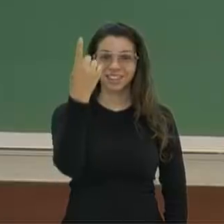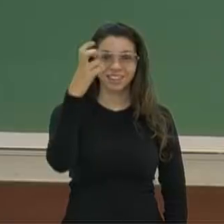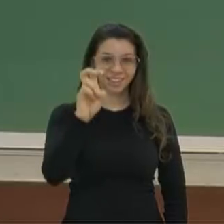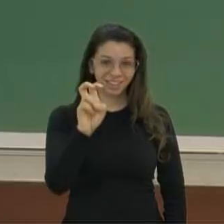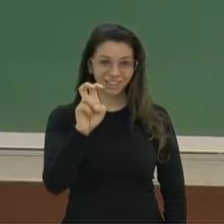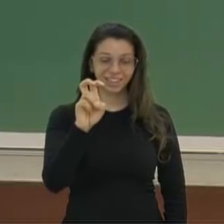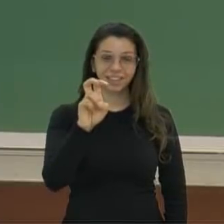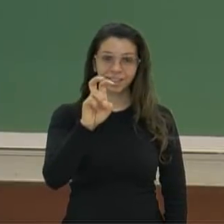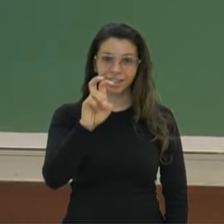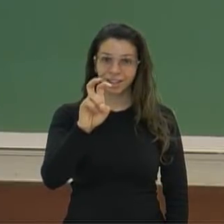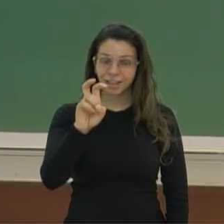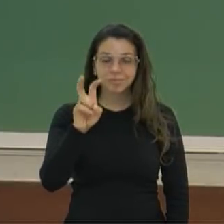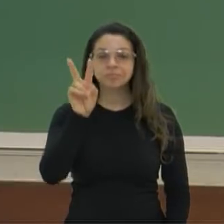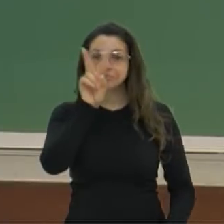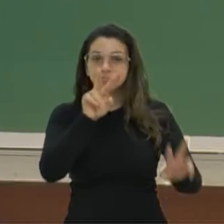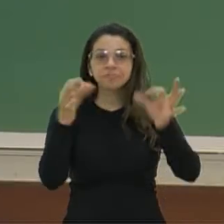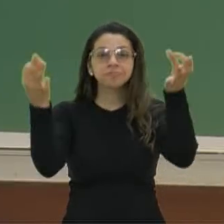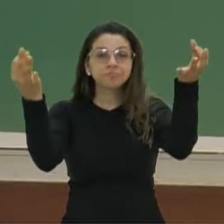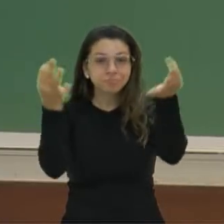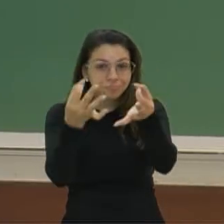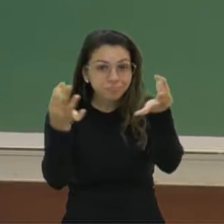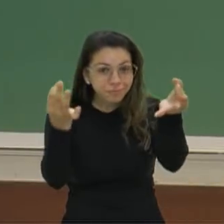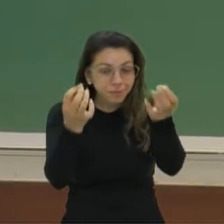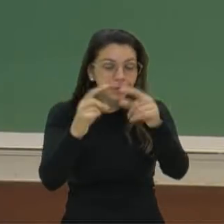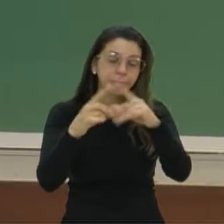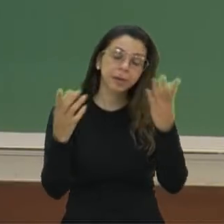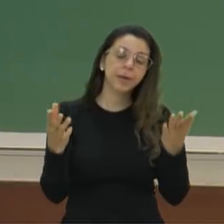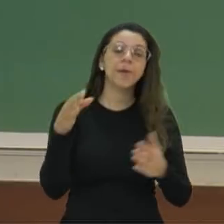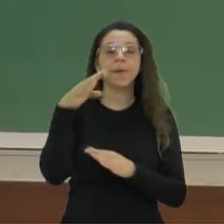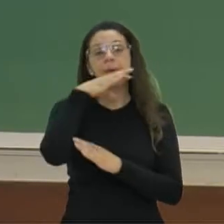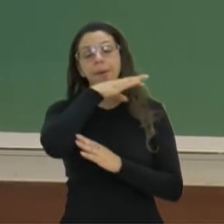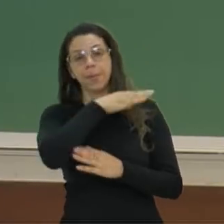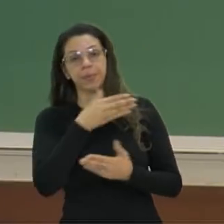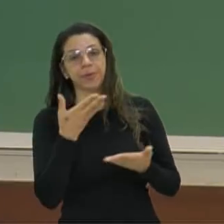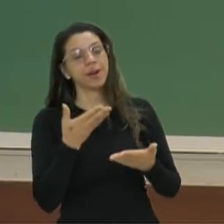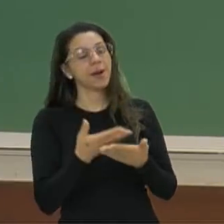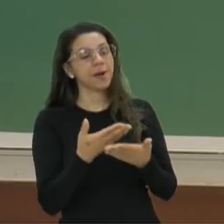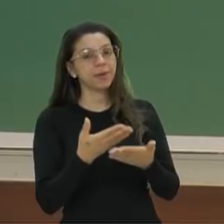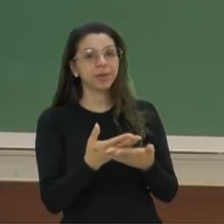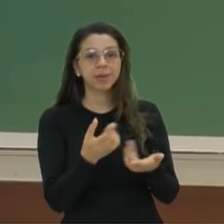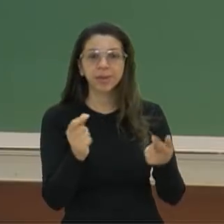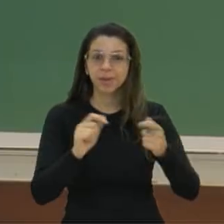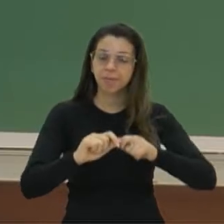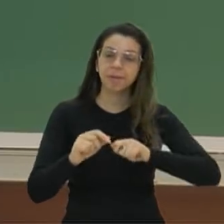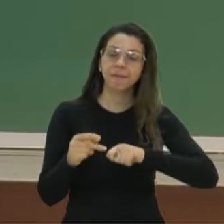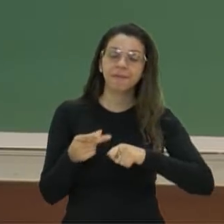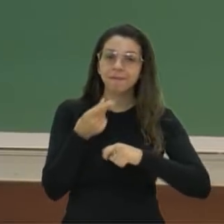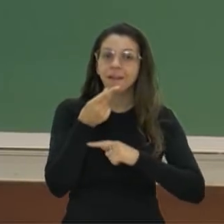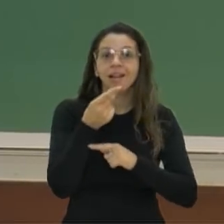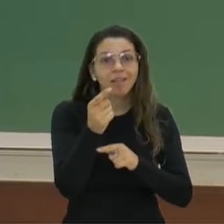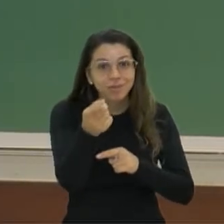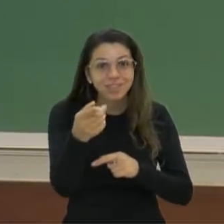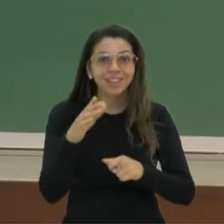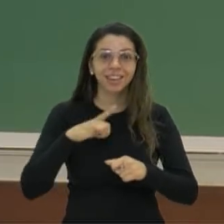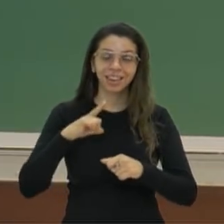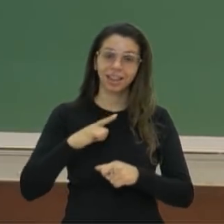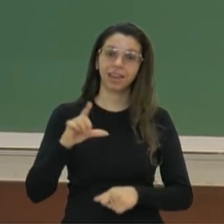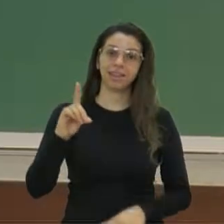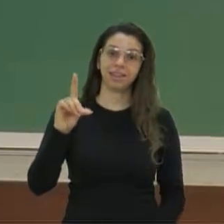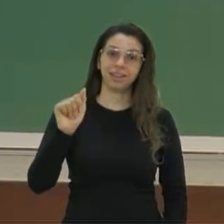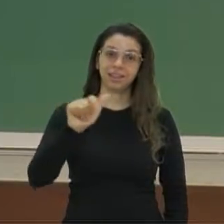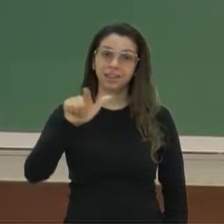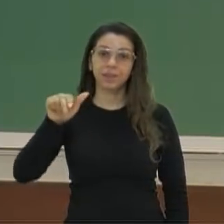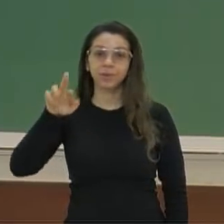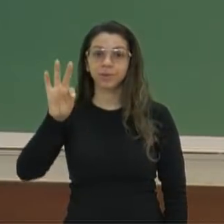15, você está enxergando bem. Claro que essa aula não é para ver, para diagnosticar se você tem daltonismo, se você é daltônico ou